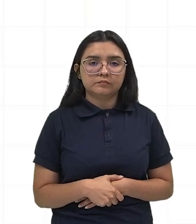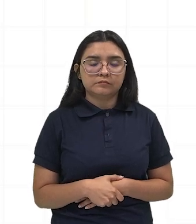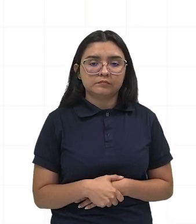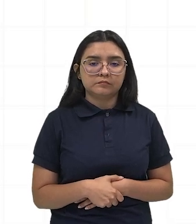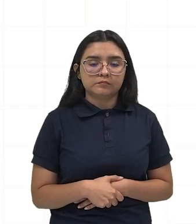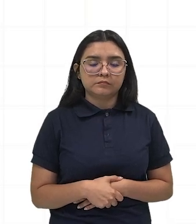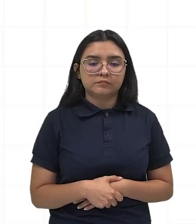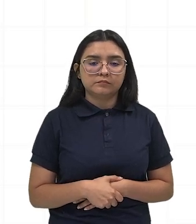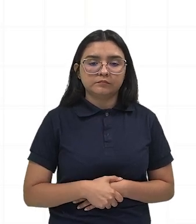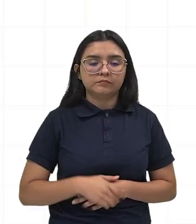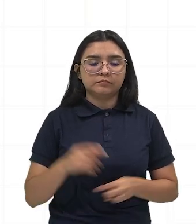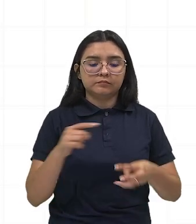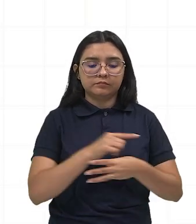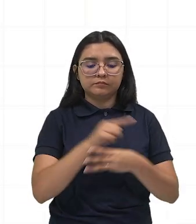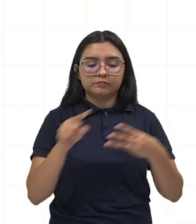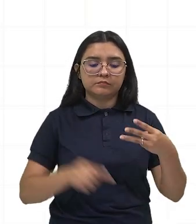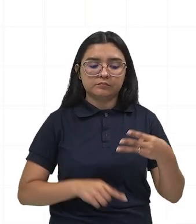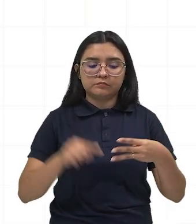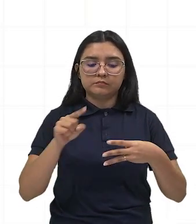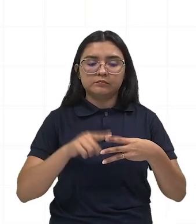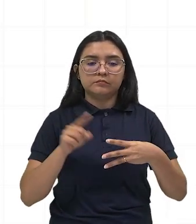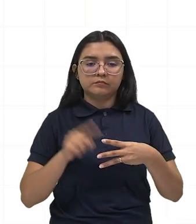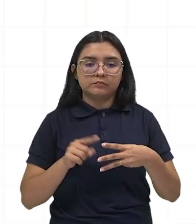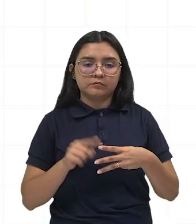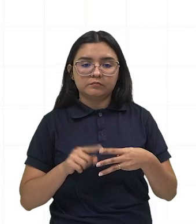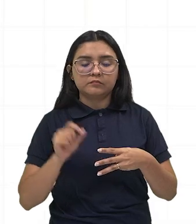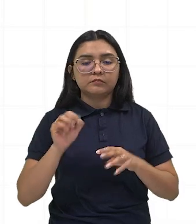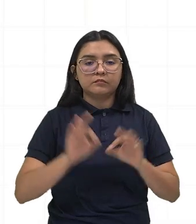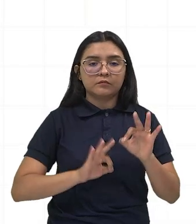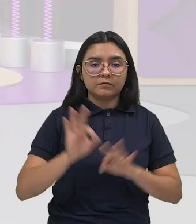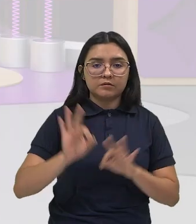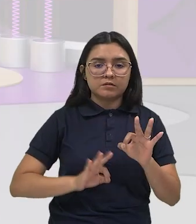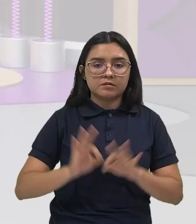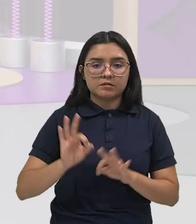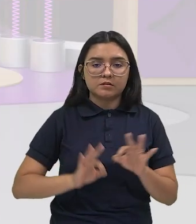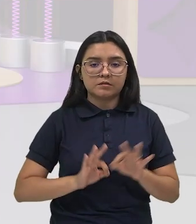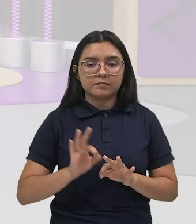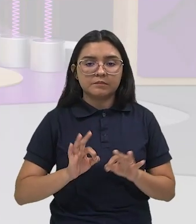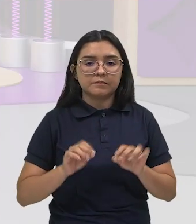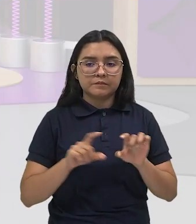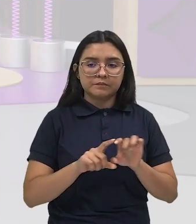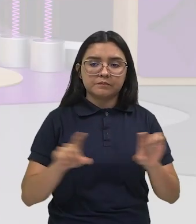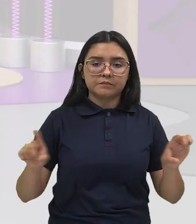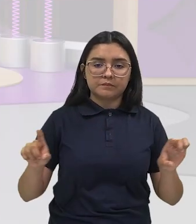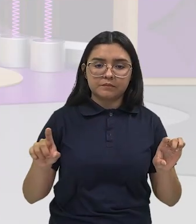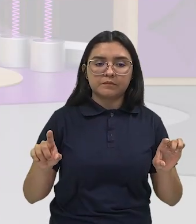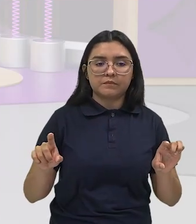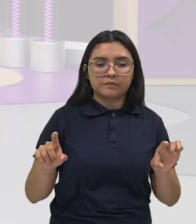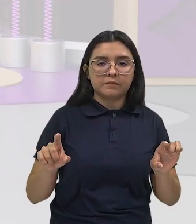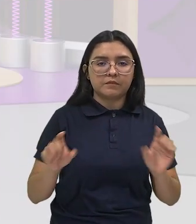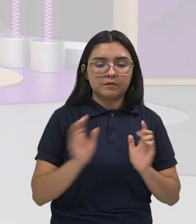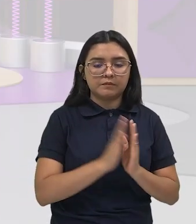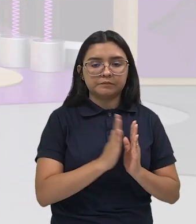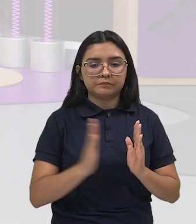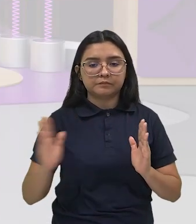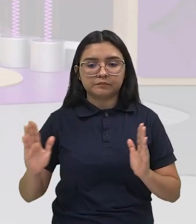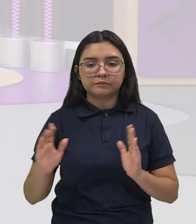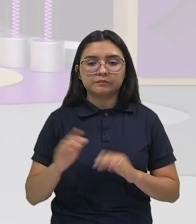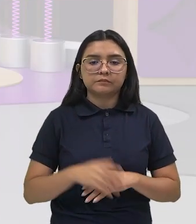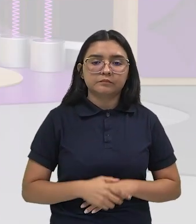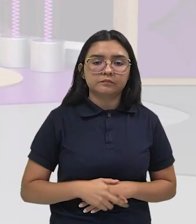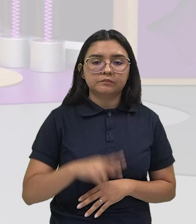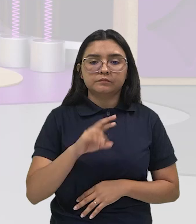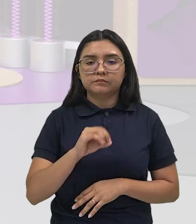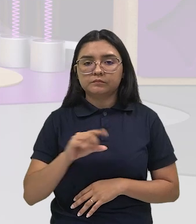3 medidas de tendência central, né? Primeiramente, organizar, né? Dado uma sequência, fazer